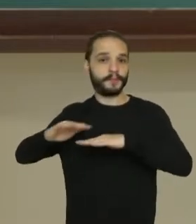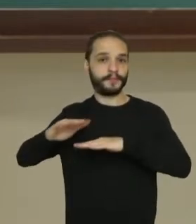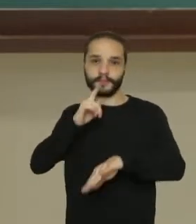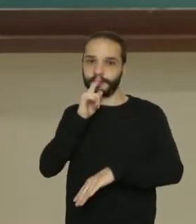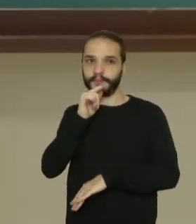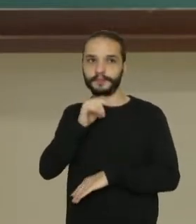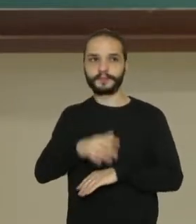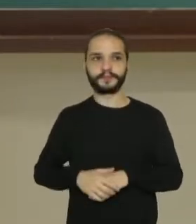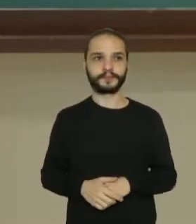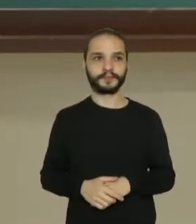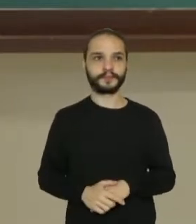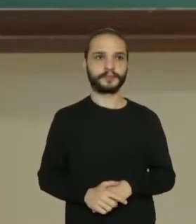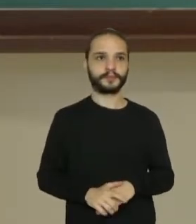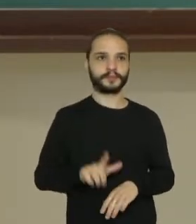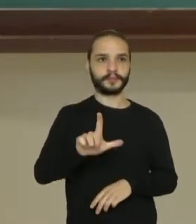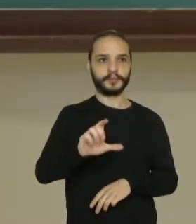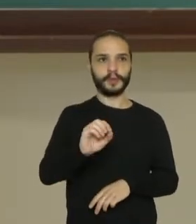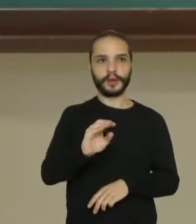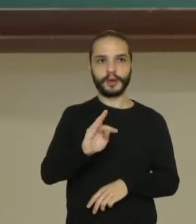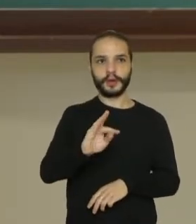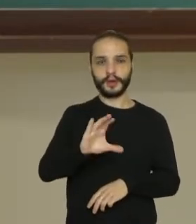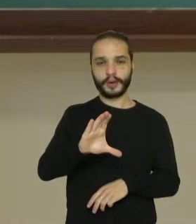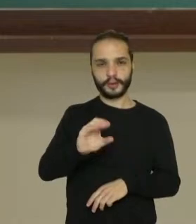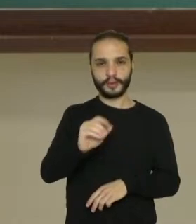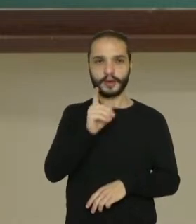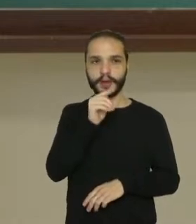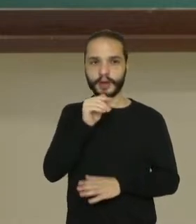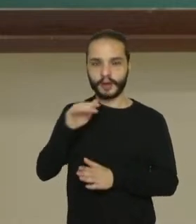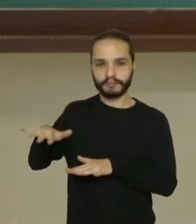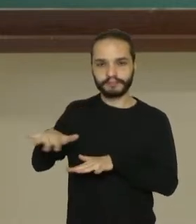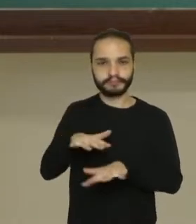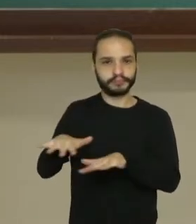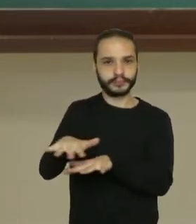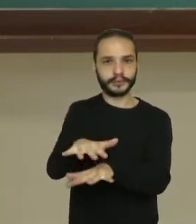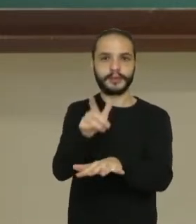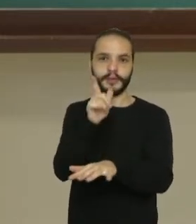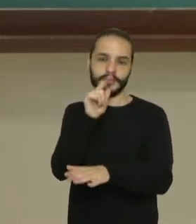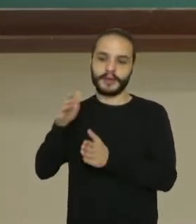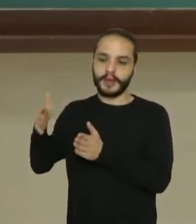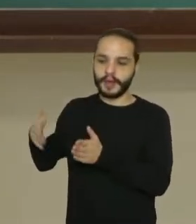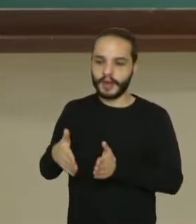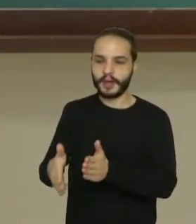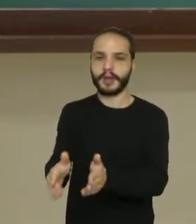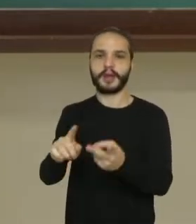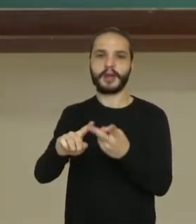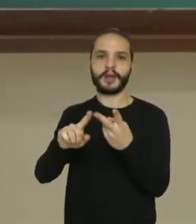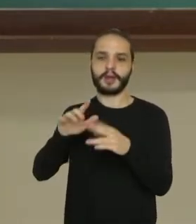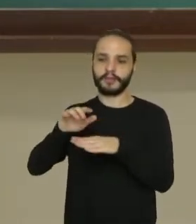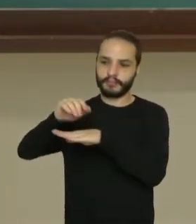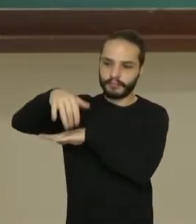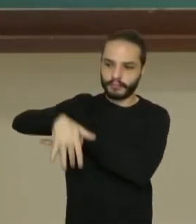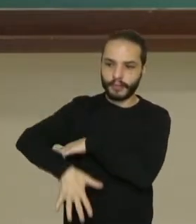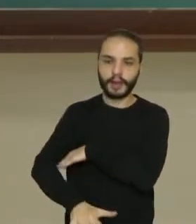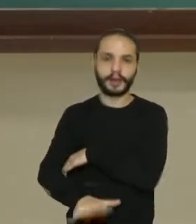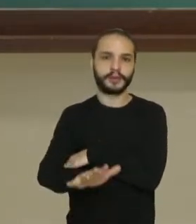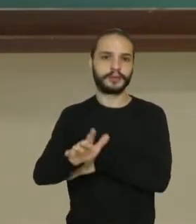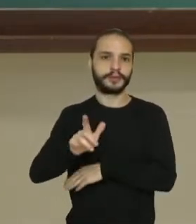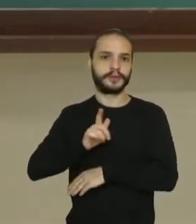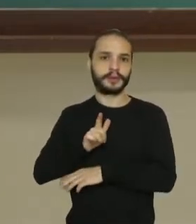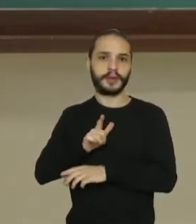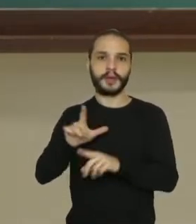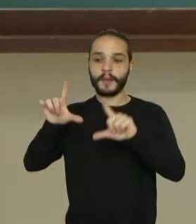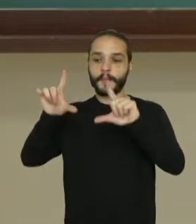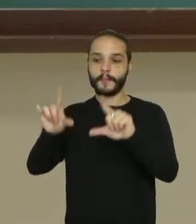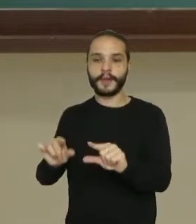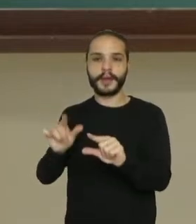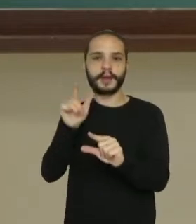Os lóticos têm água em movimento. Então, por exemplo, eu tenho aqui, olha, rios e riachos, cachoeiras. Eu tenho uma menor biodiversidade.